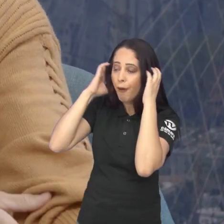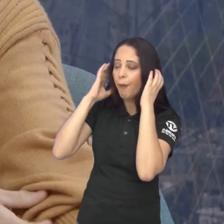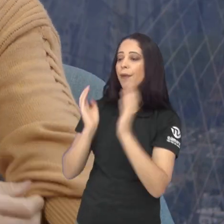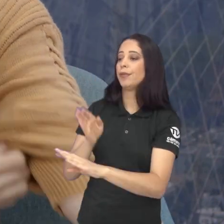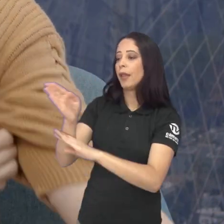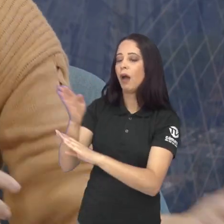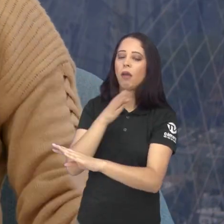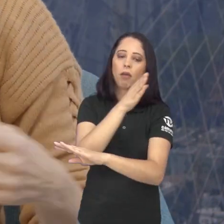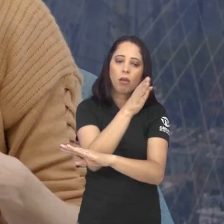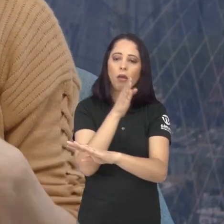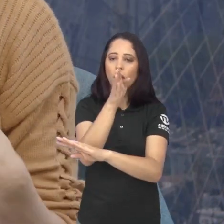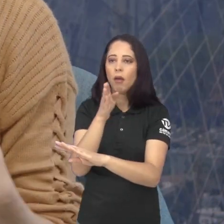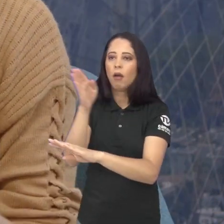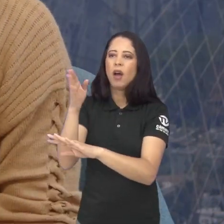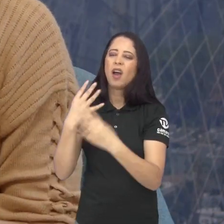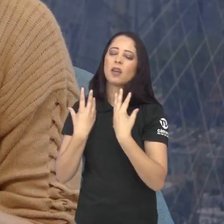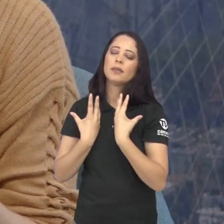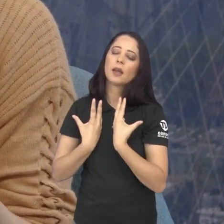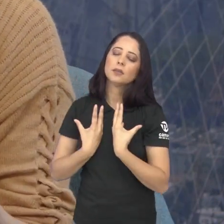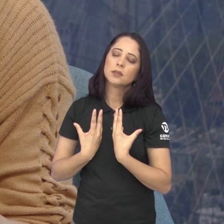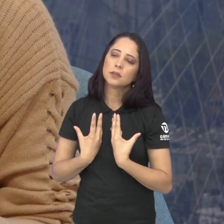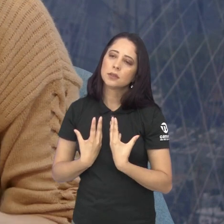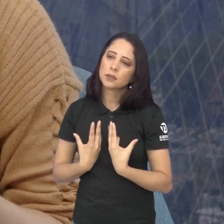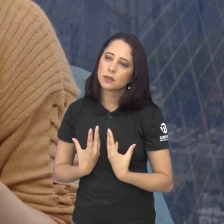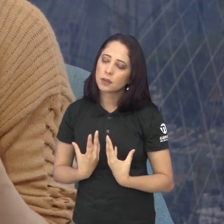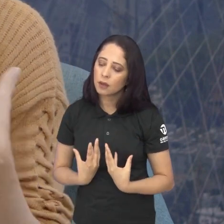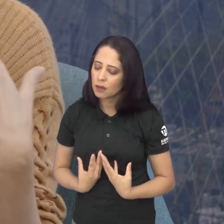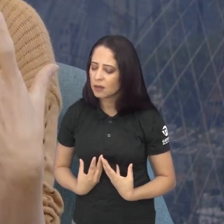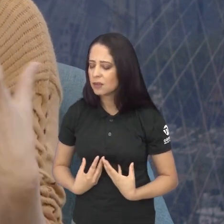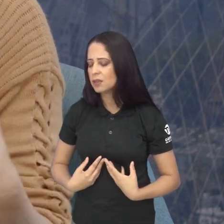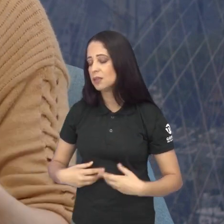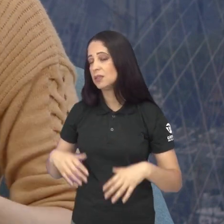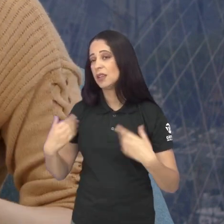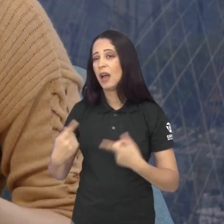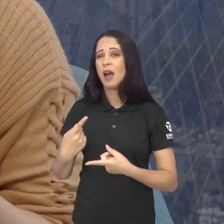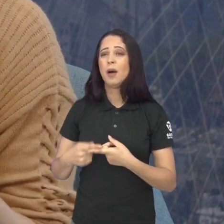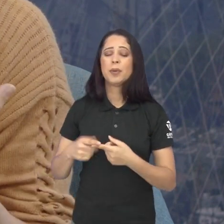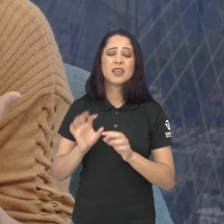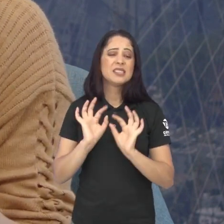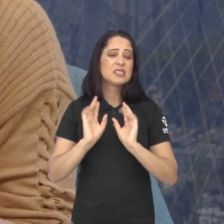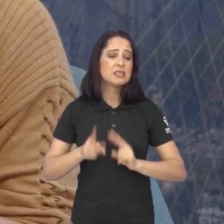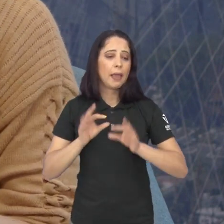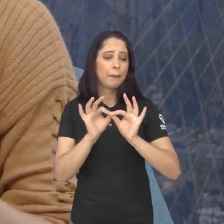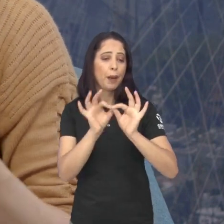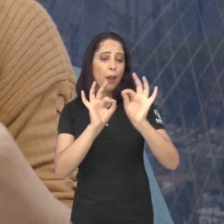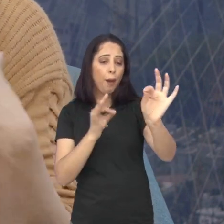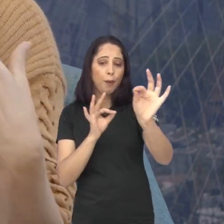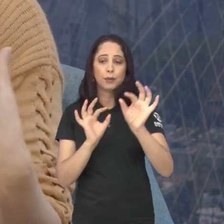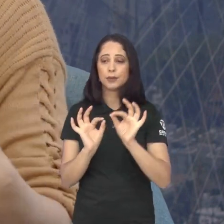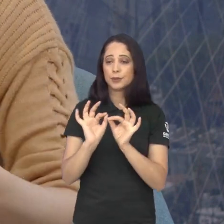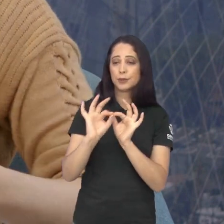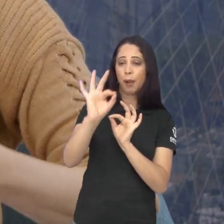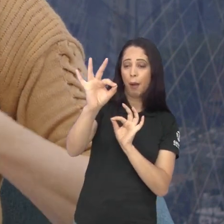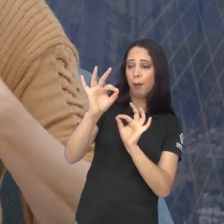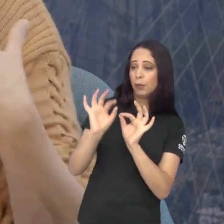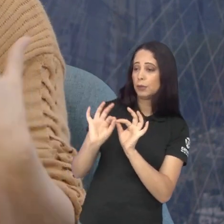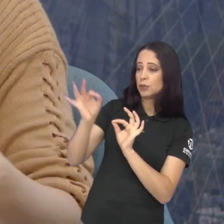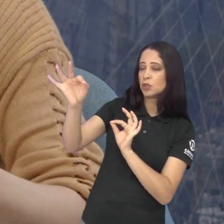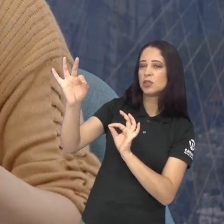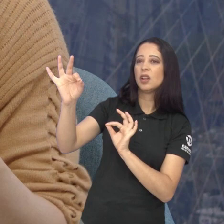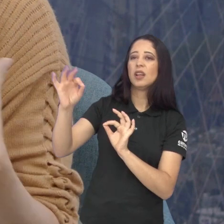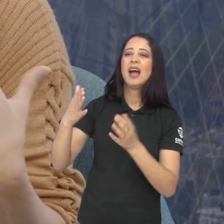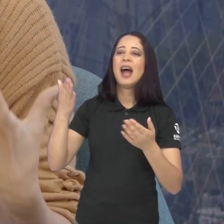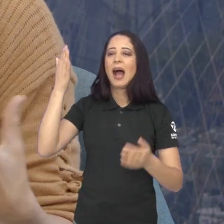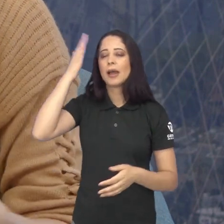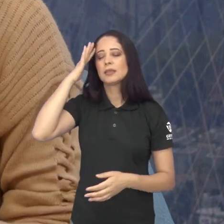aí vai aumentando esse luto, esse desgaste, né? Vai afetando essa saúde